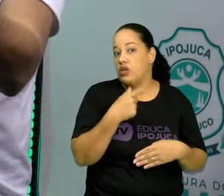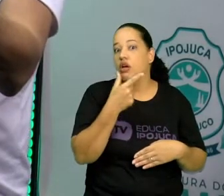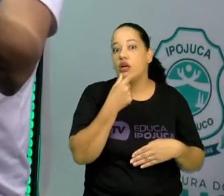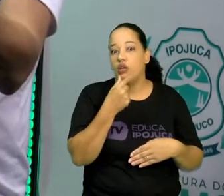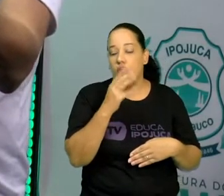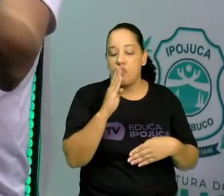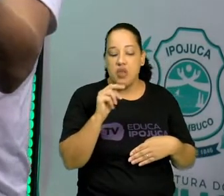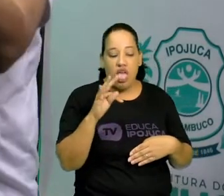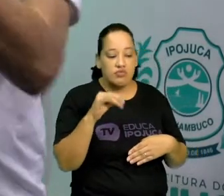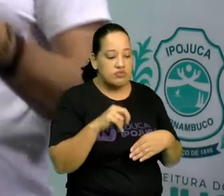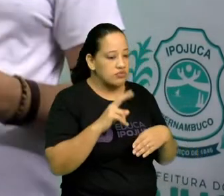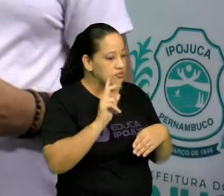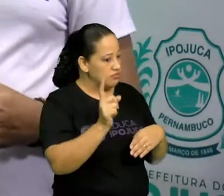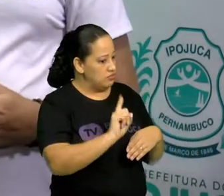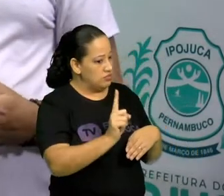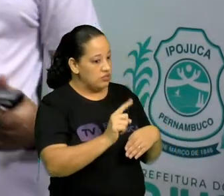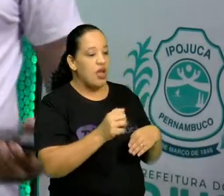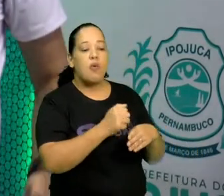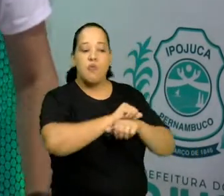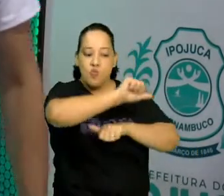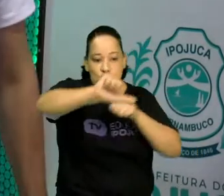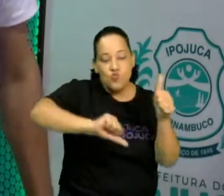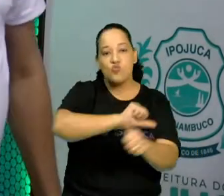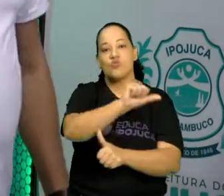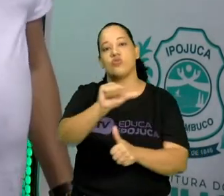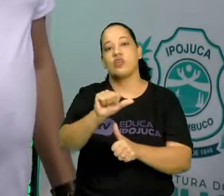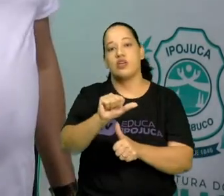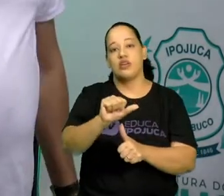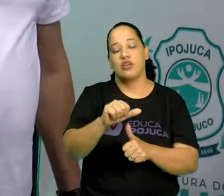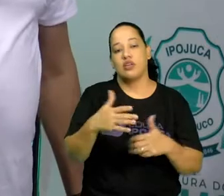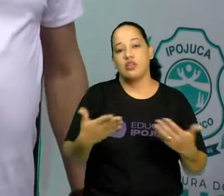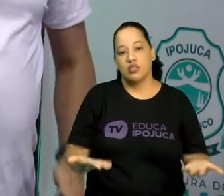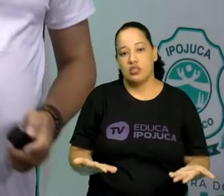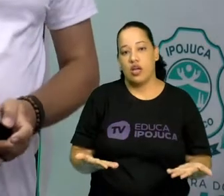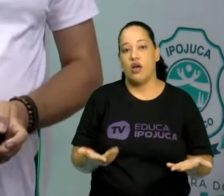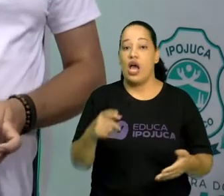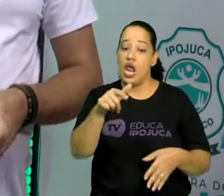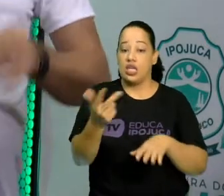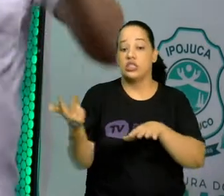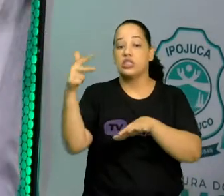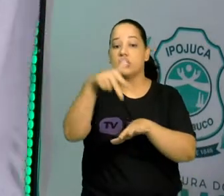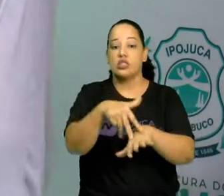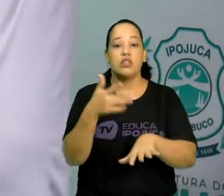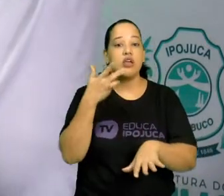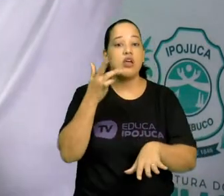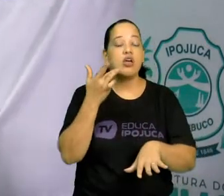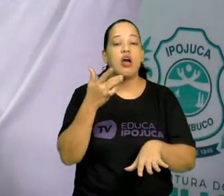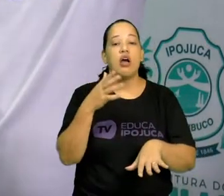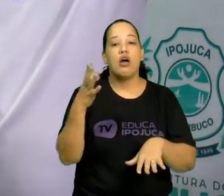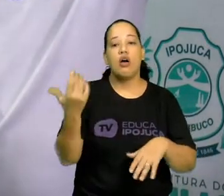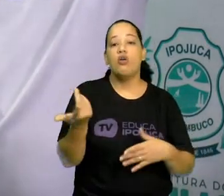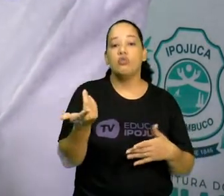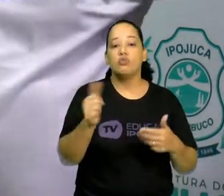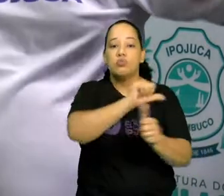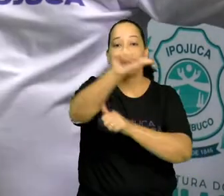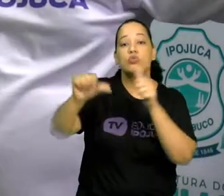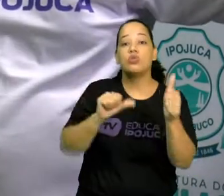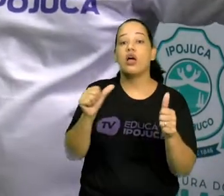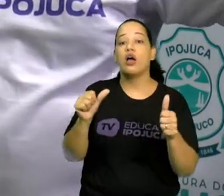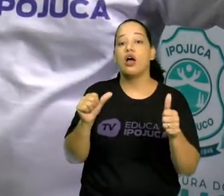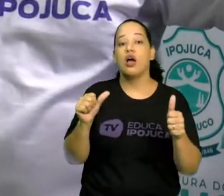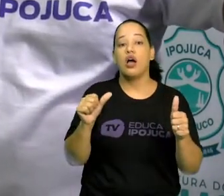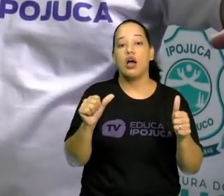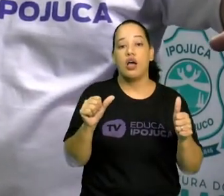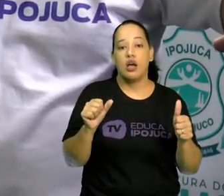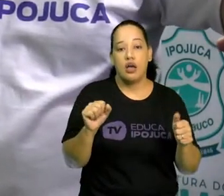quebra com isso no espetáculo deste ano o ator tá fazendo uma cena de repente ele faz com vela em